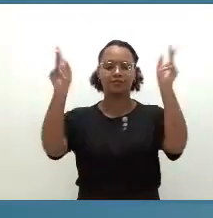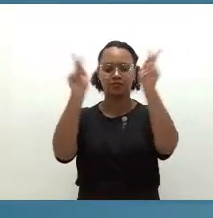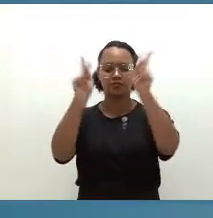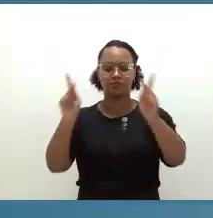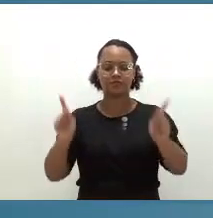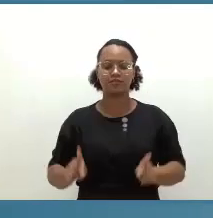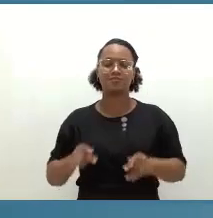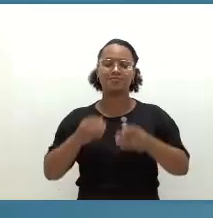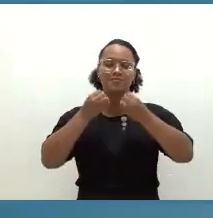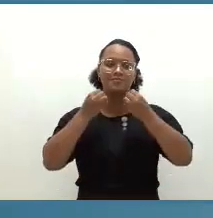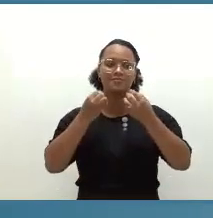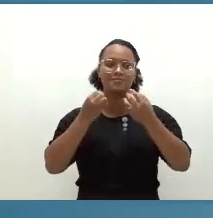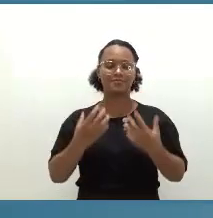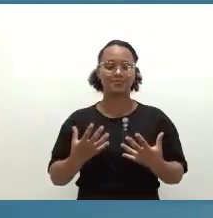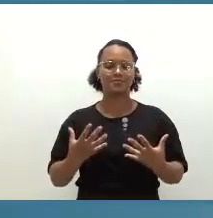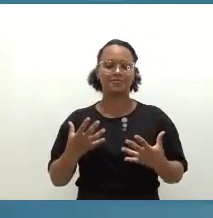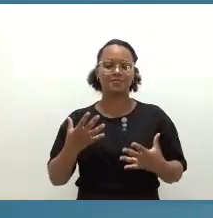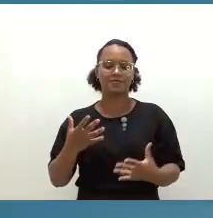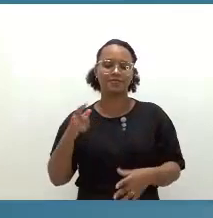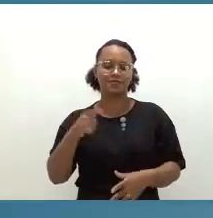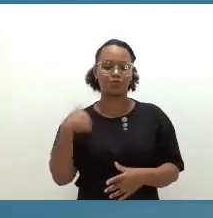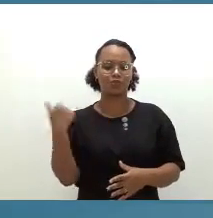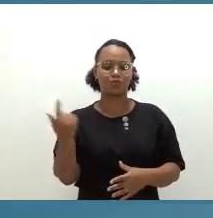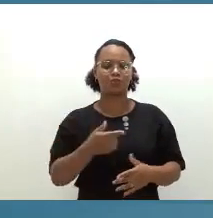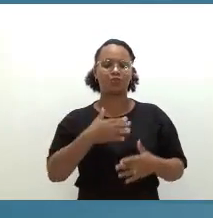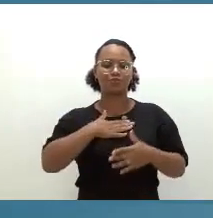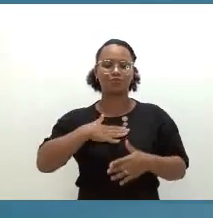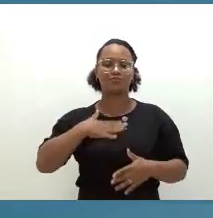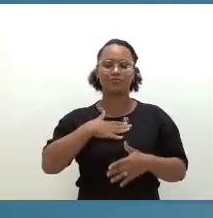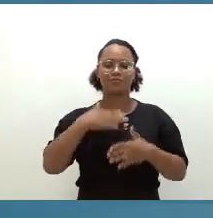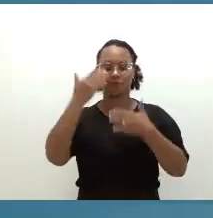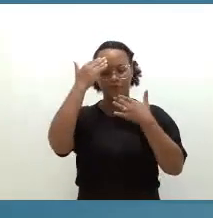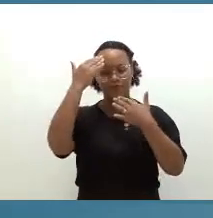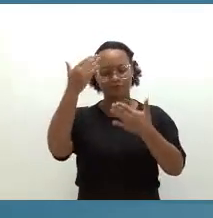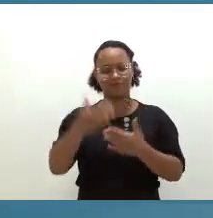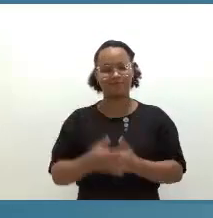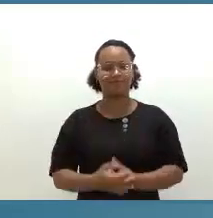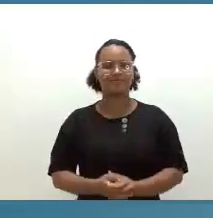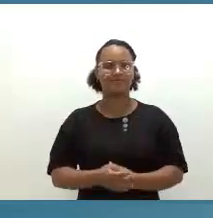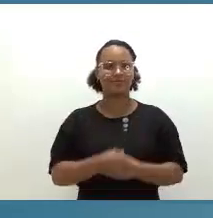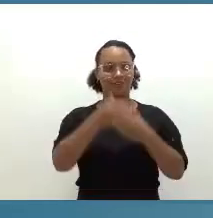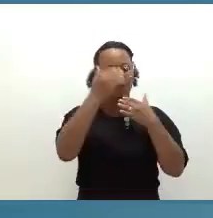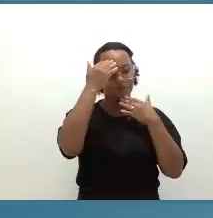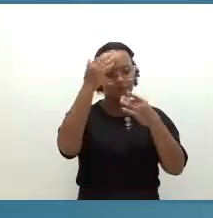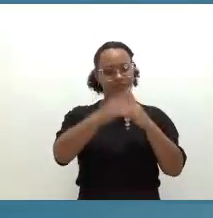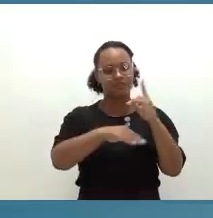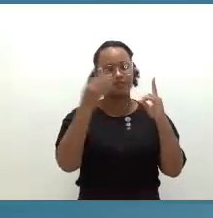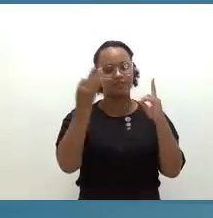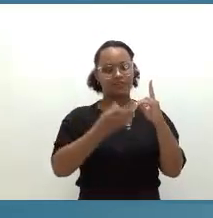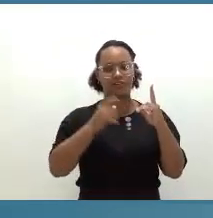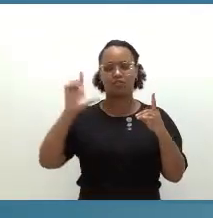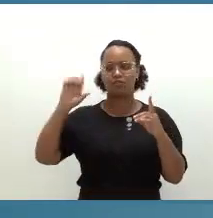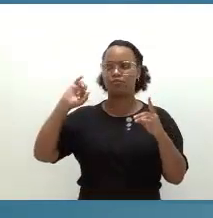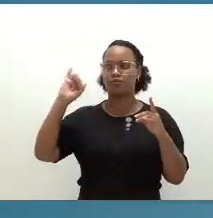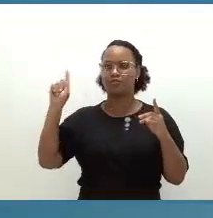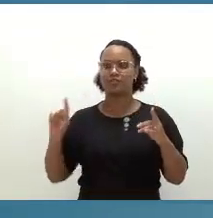tranquila, bem ao gosto de todos nós que estamos aqui. Muito obrigado. Obrigada, desembargador Luiz